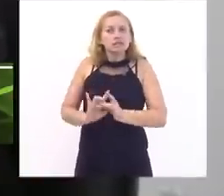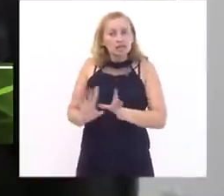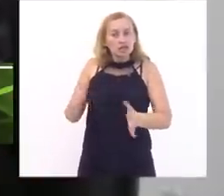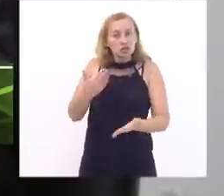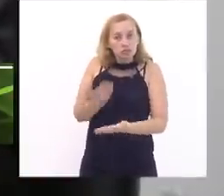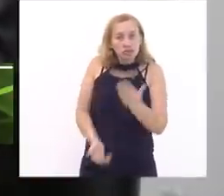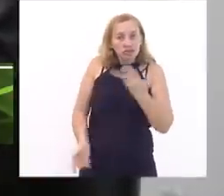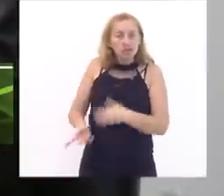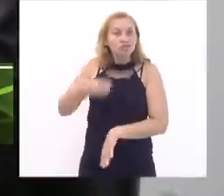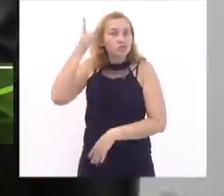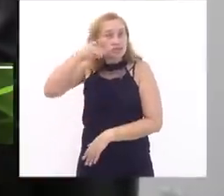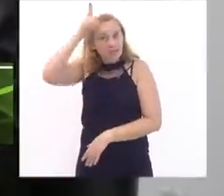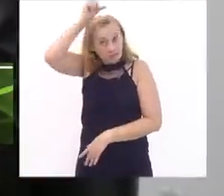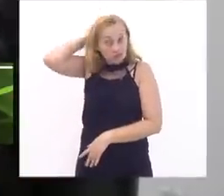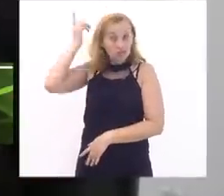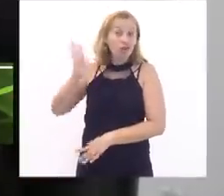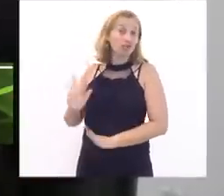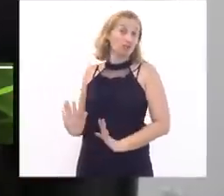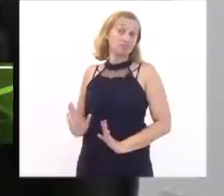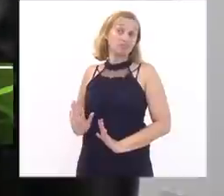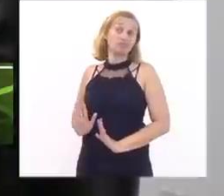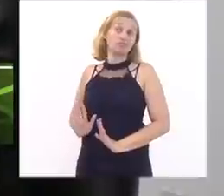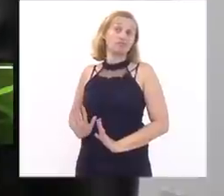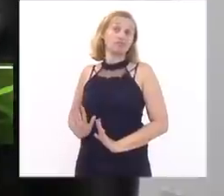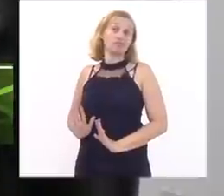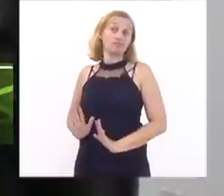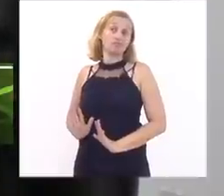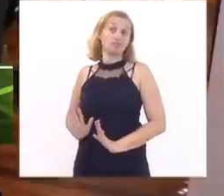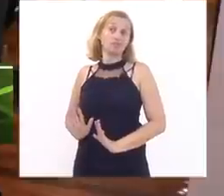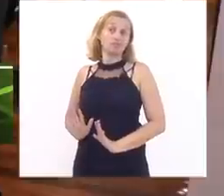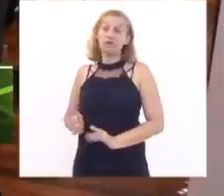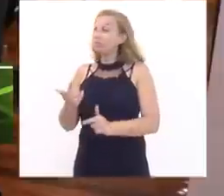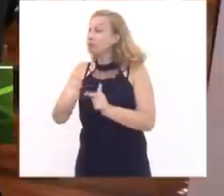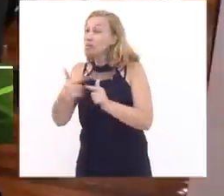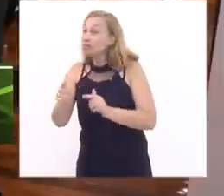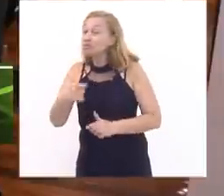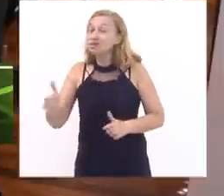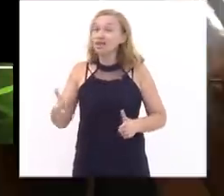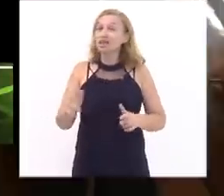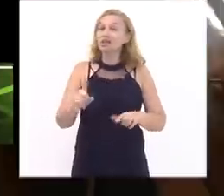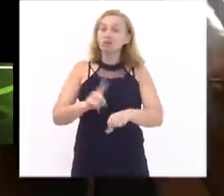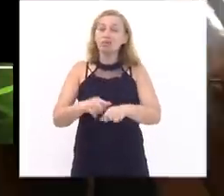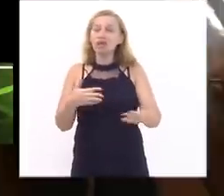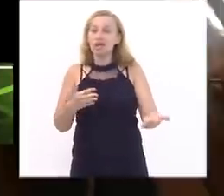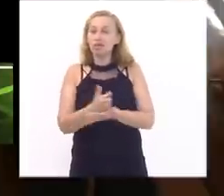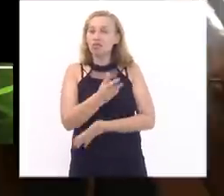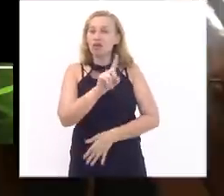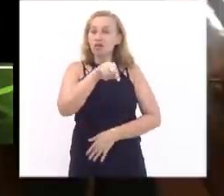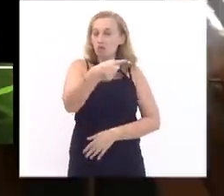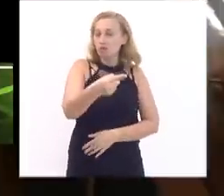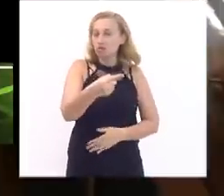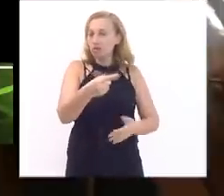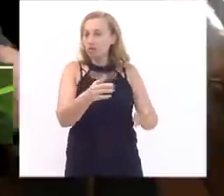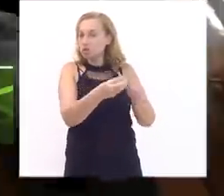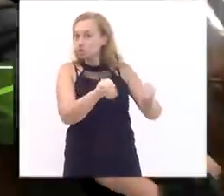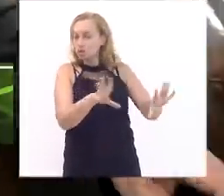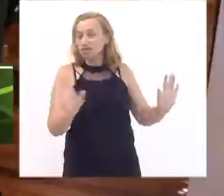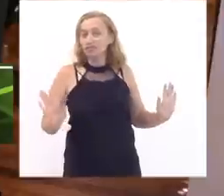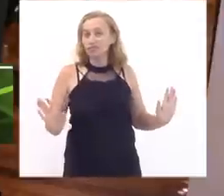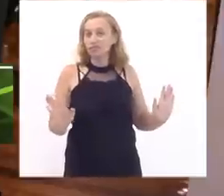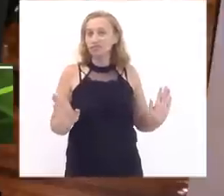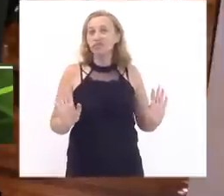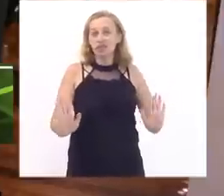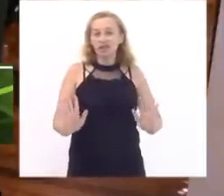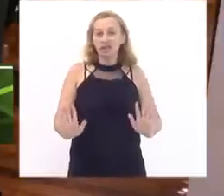Paulo. O encaminhamento da manter. Não, eu sei. Não há problema, porque na hora que aprovar o outro, ele está prejudicado. Sem problema. É que eu